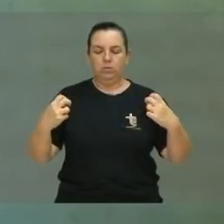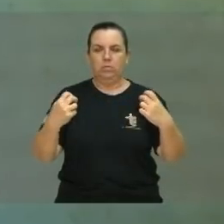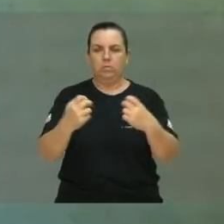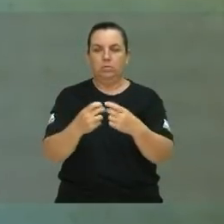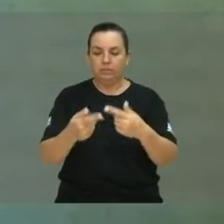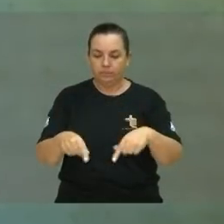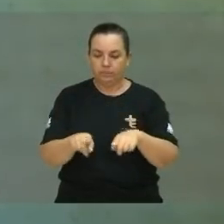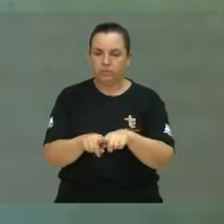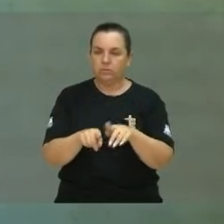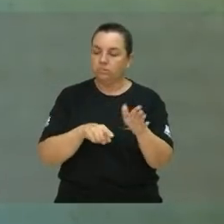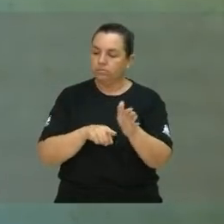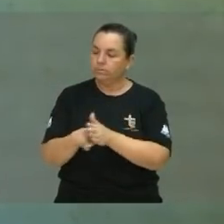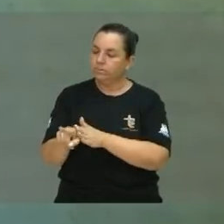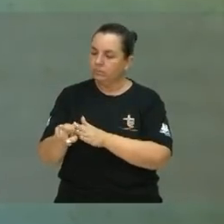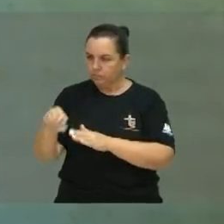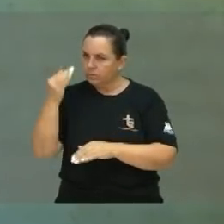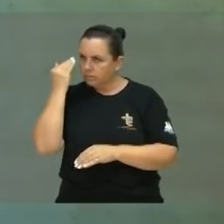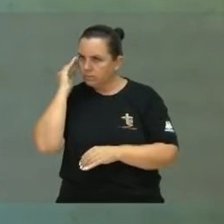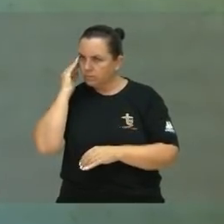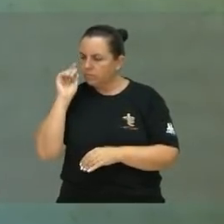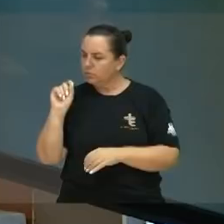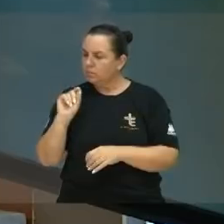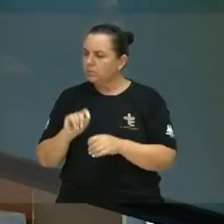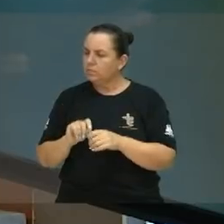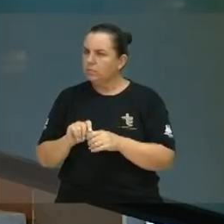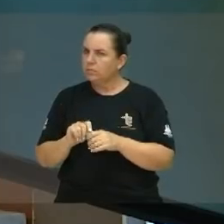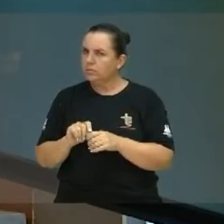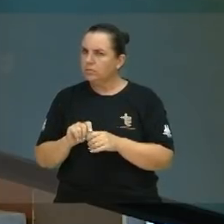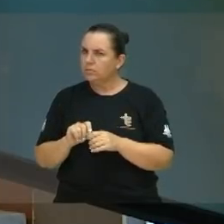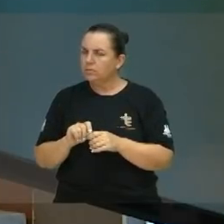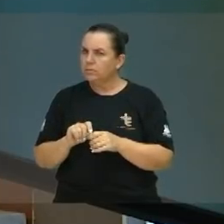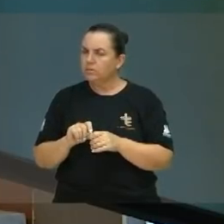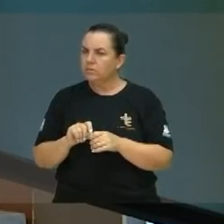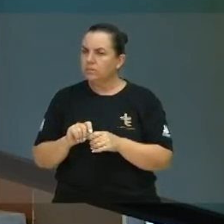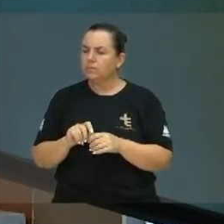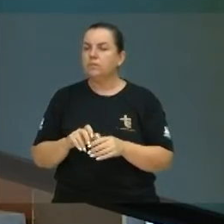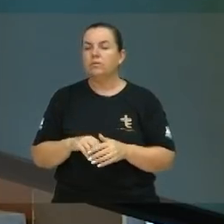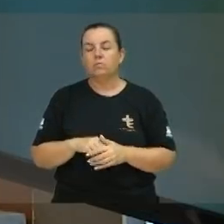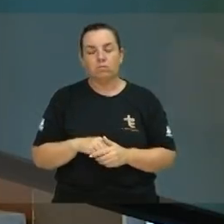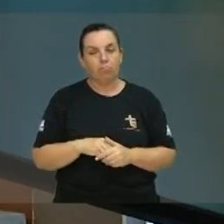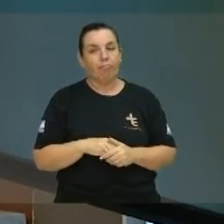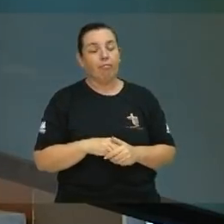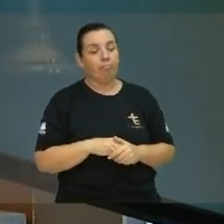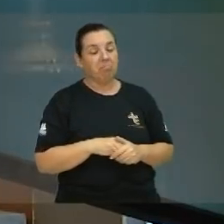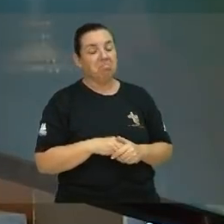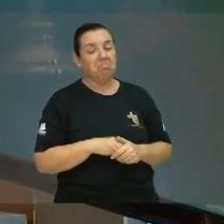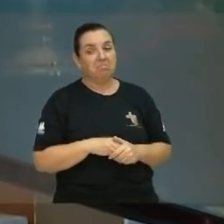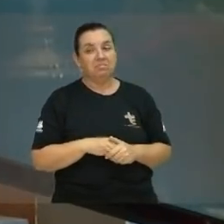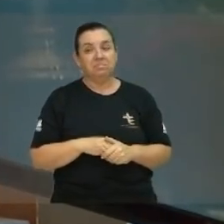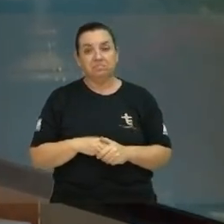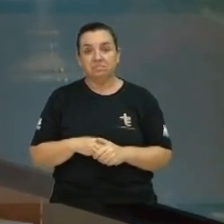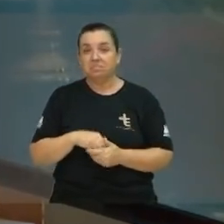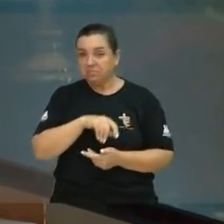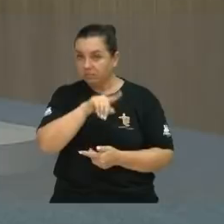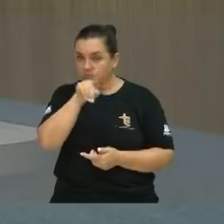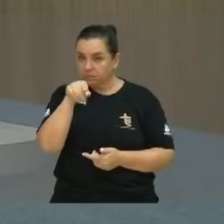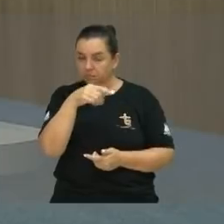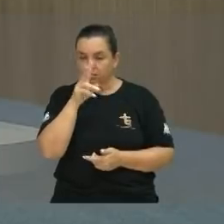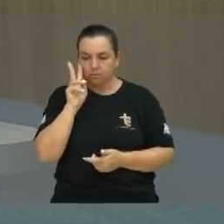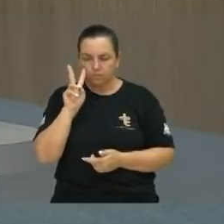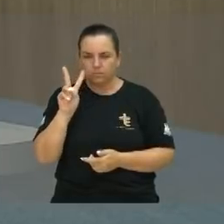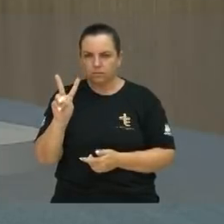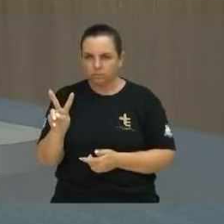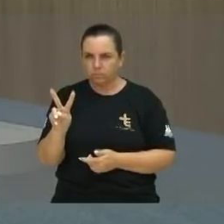disse compreendeis o que vos fiz só observo telespectador era